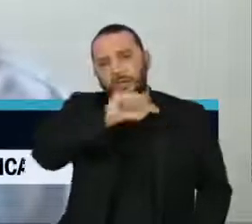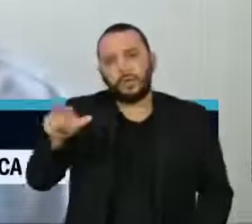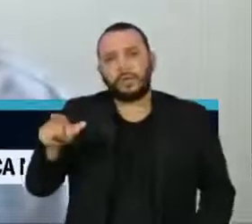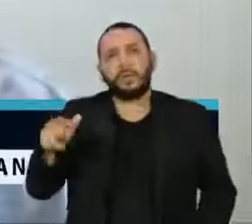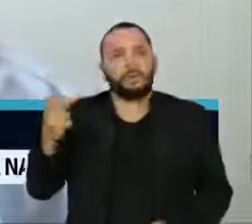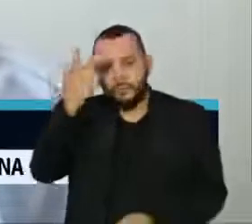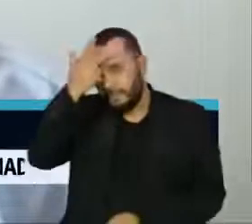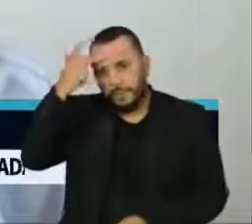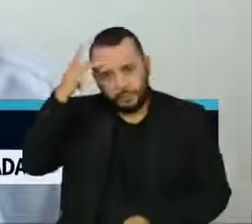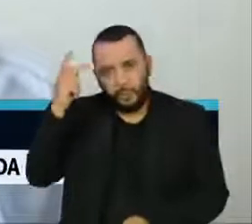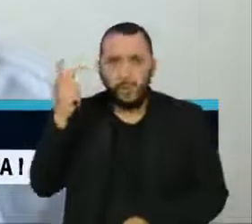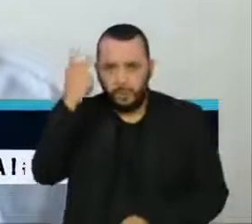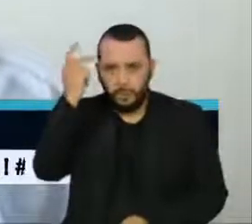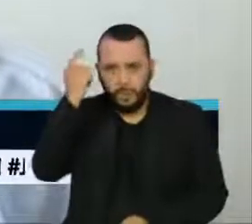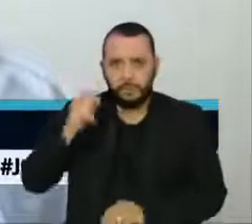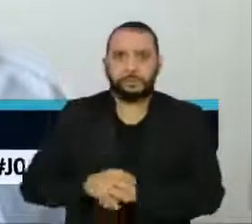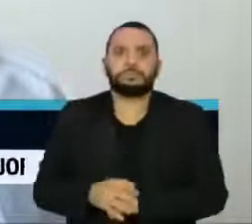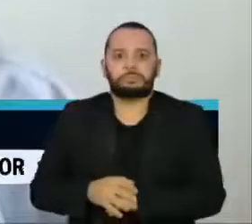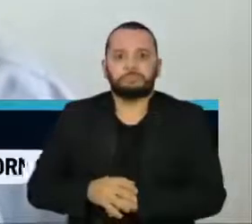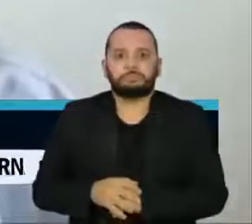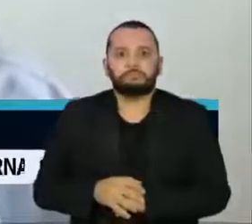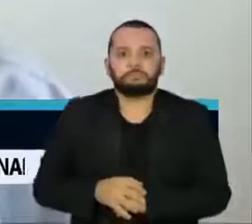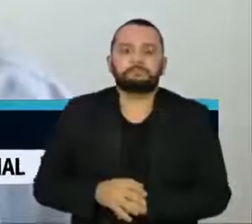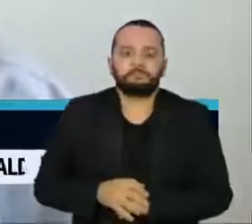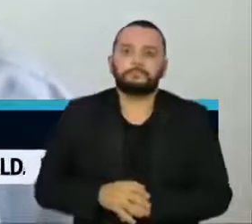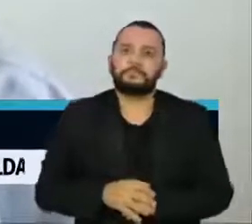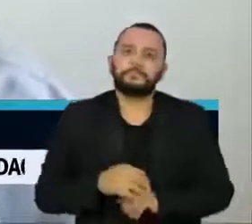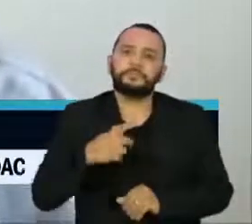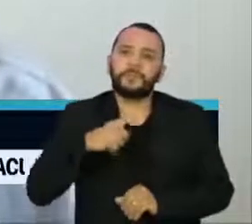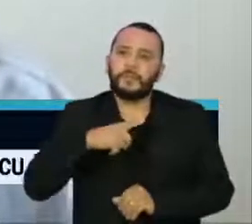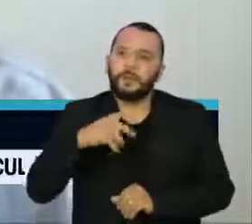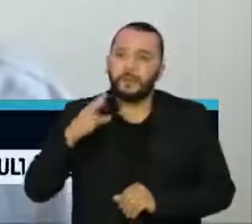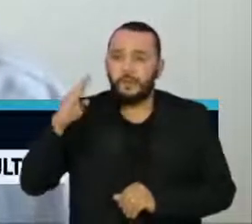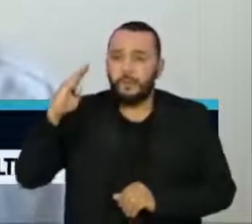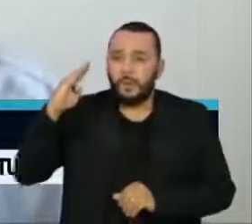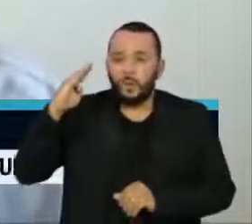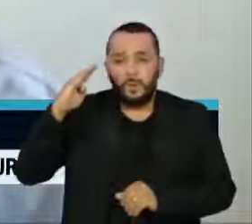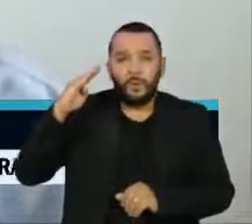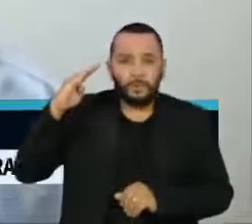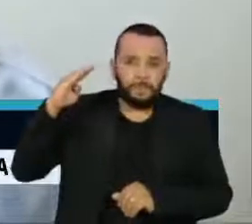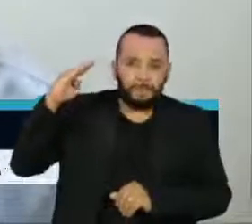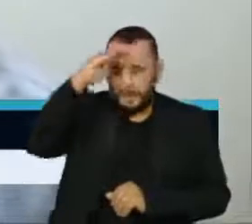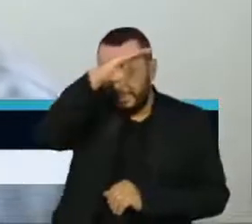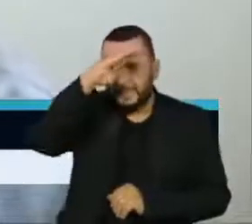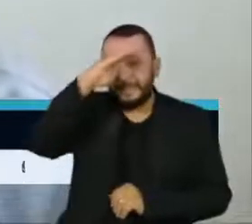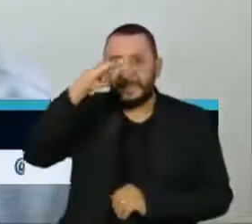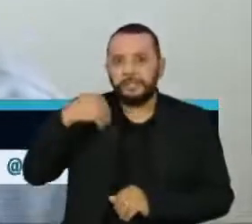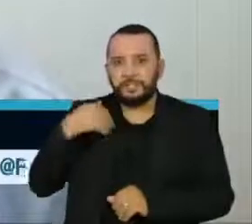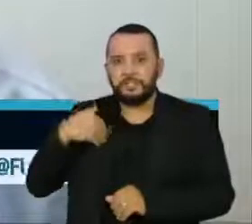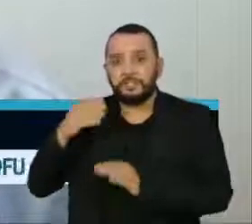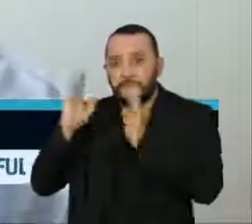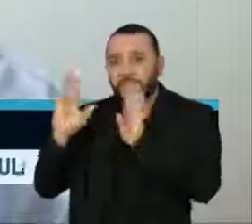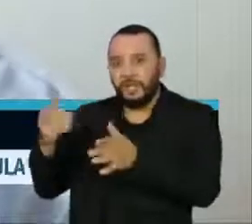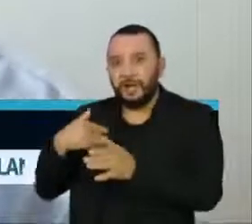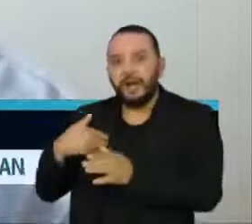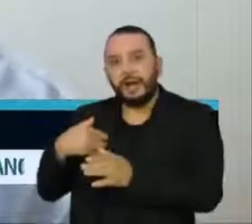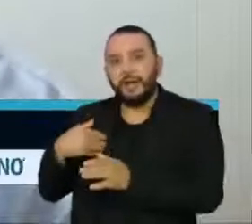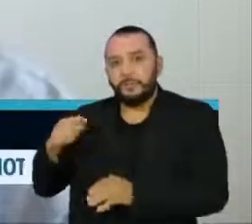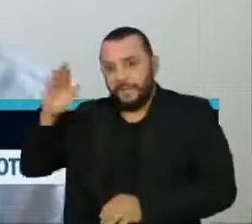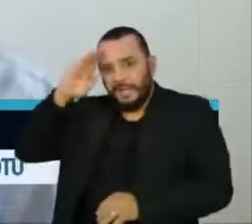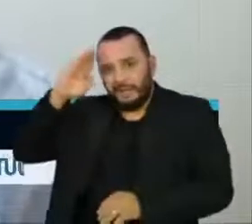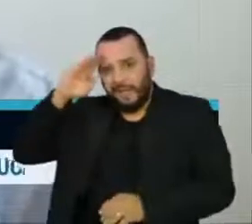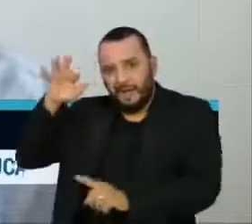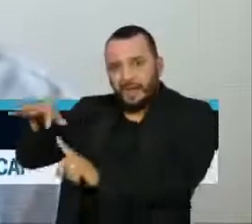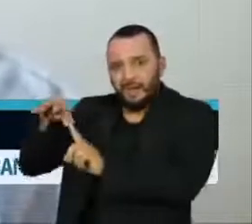na verdade, ele tá tendo um ganho com essa participação dos militares no governo dele perante a opinião pública, né? Faço